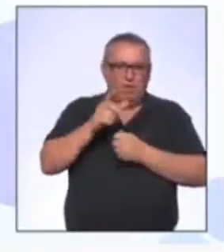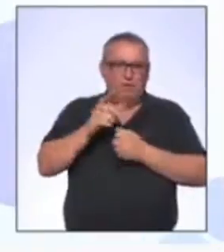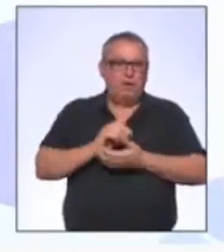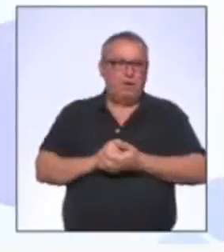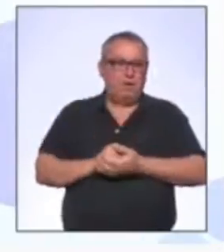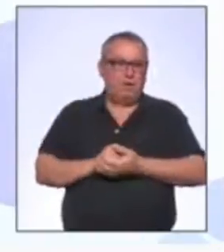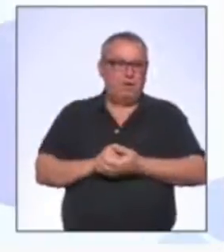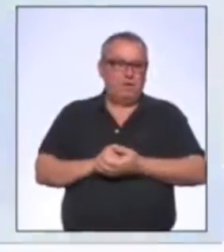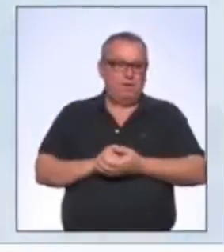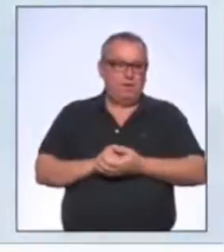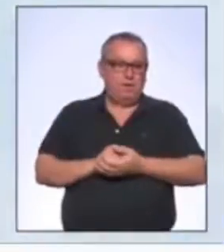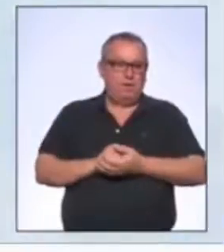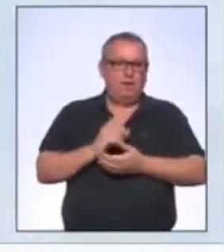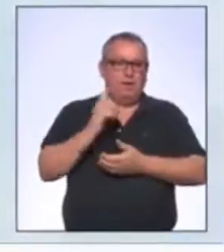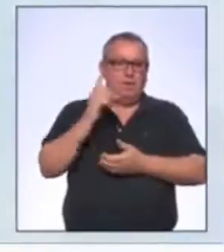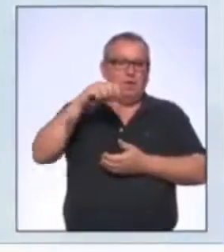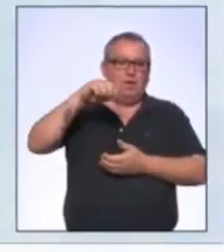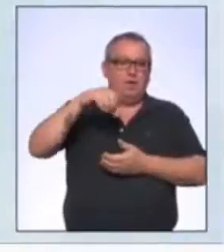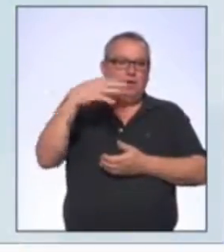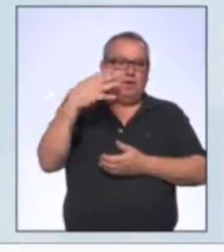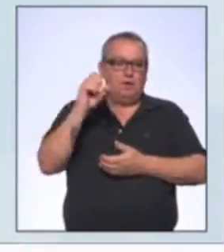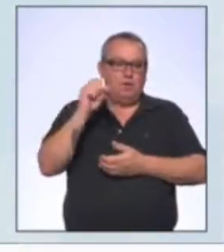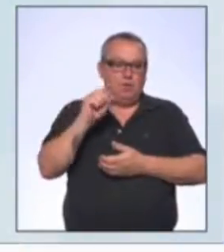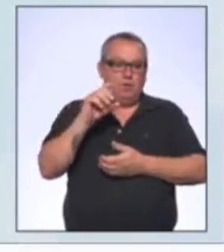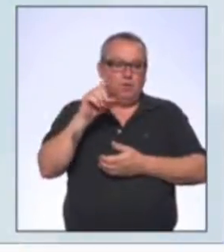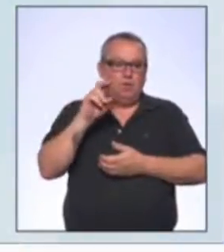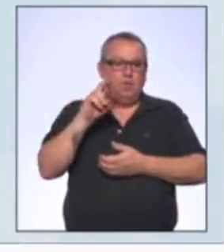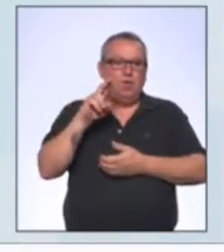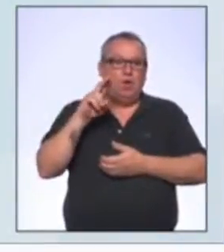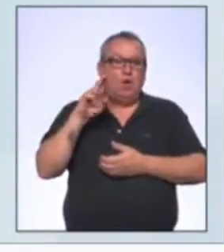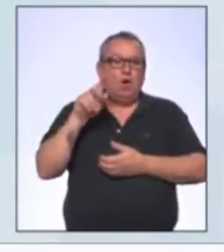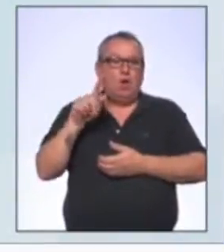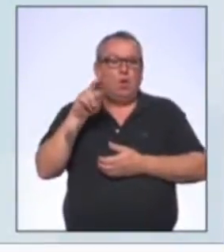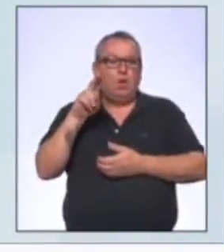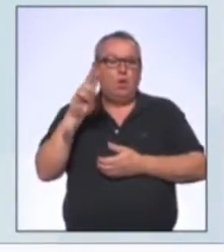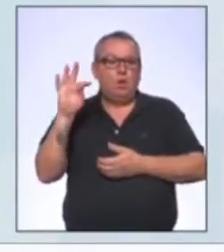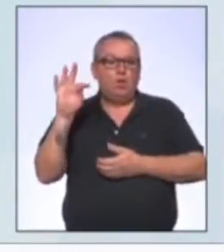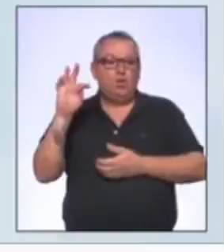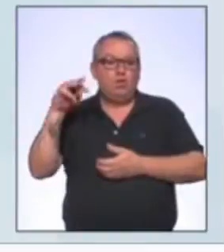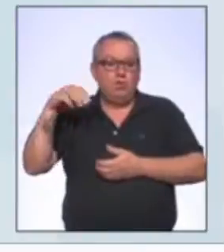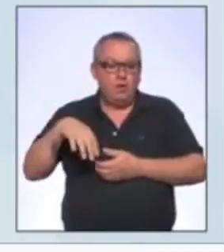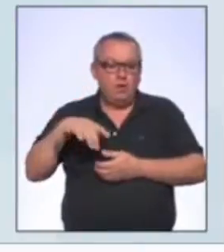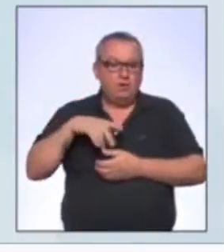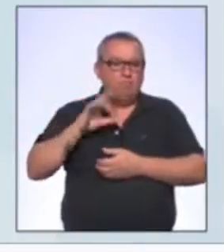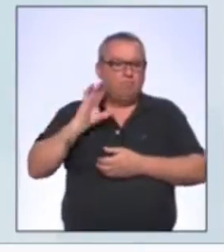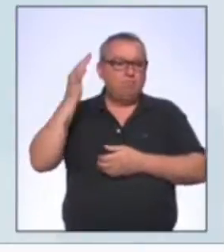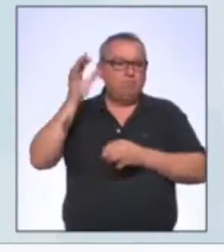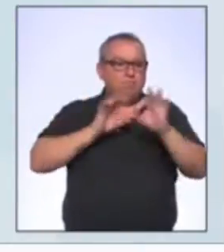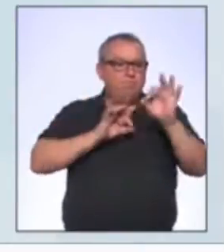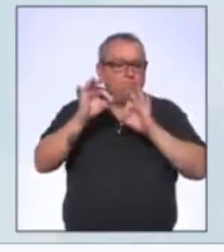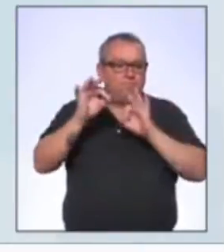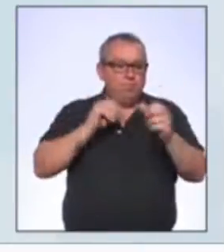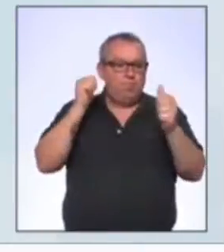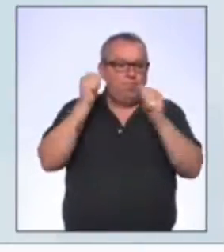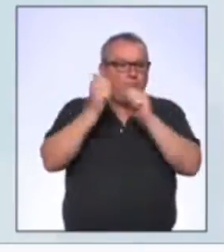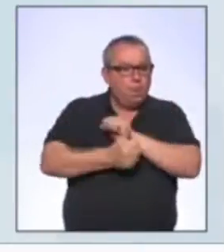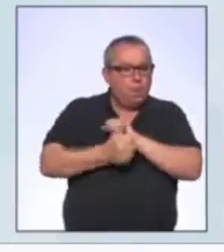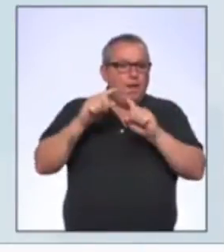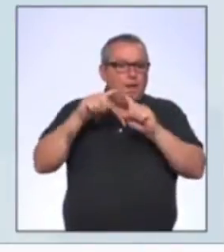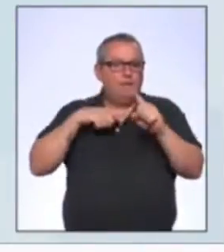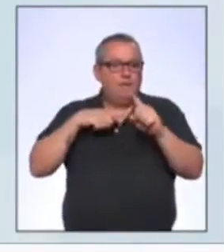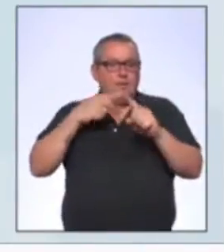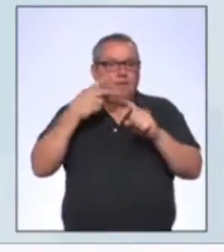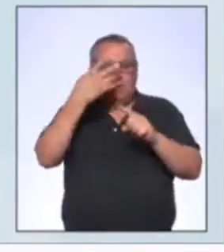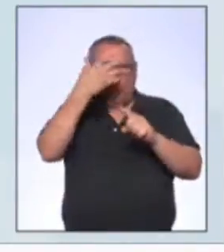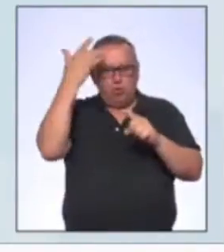nossa atividade m940 o dr guttmann decidiu organizar competições esportivas envolvendo os veteranos